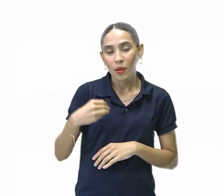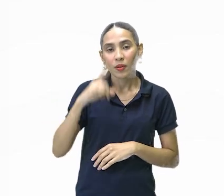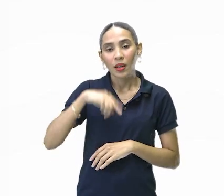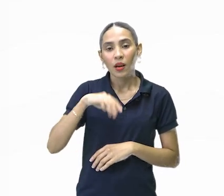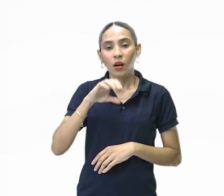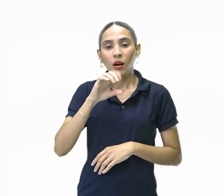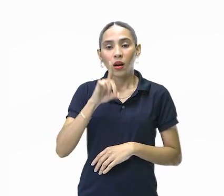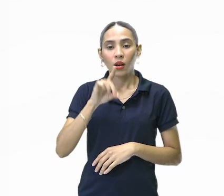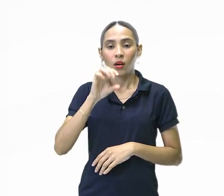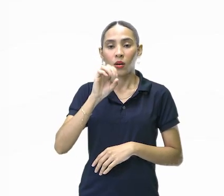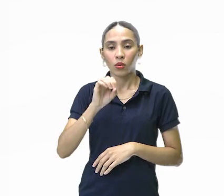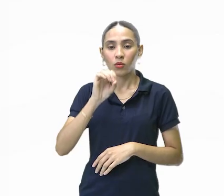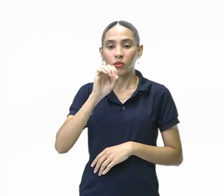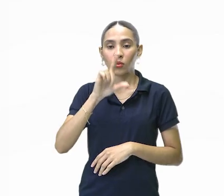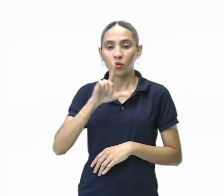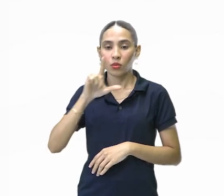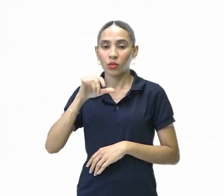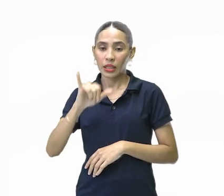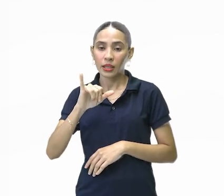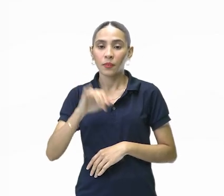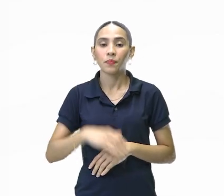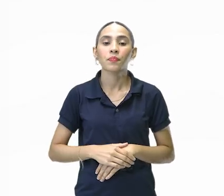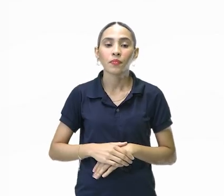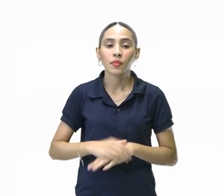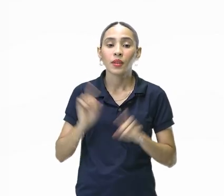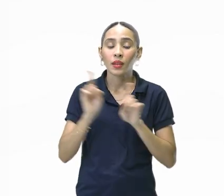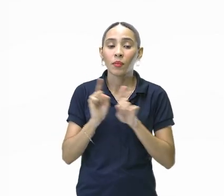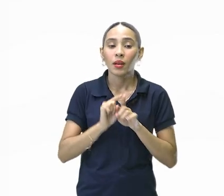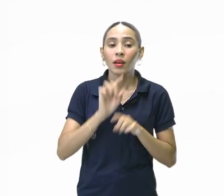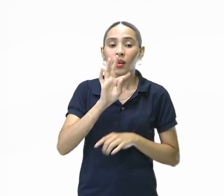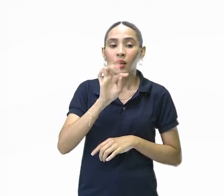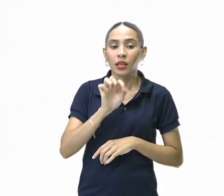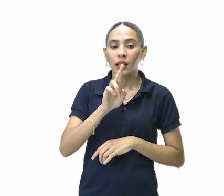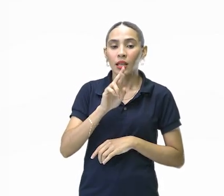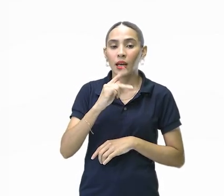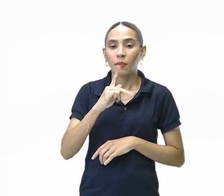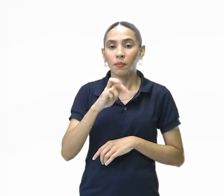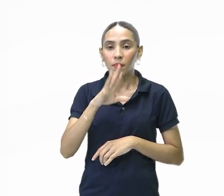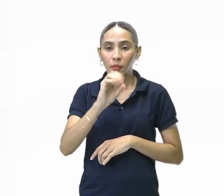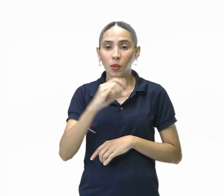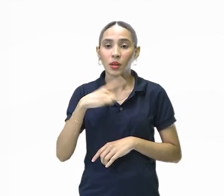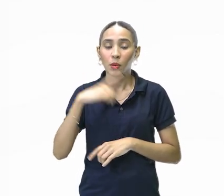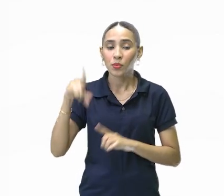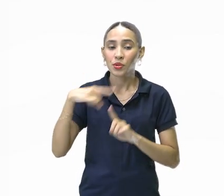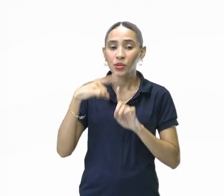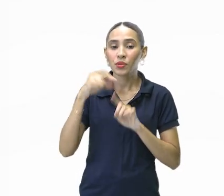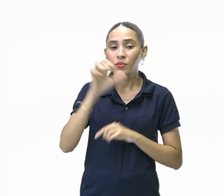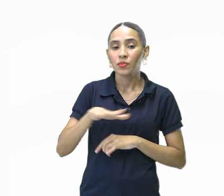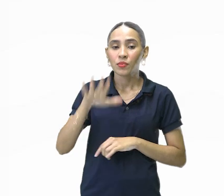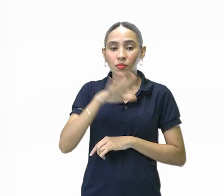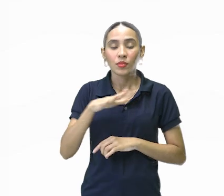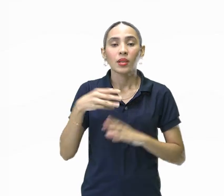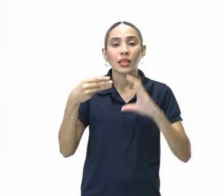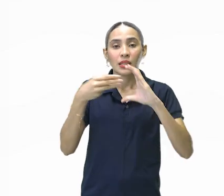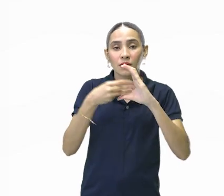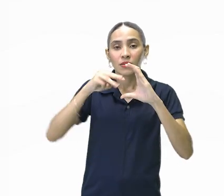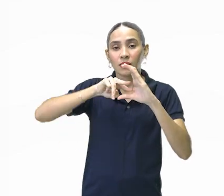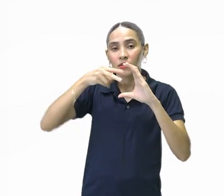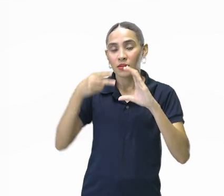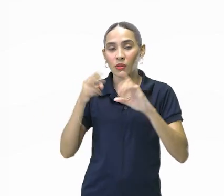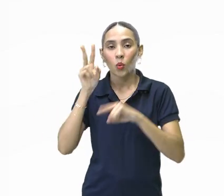que foi a ovelha Dolly. A clonagem terapêutica, ela tem como objetivo gerar células-tronco